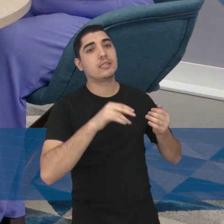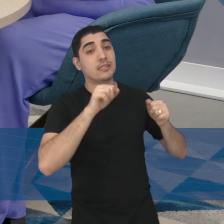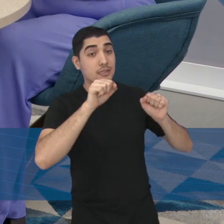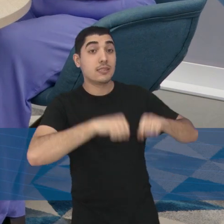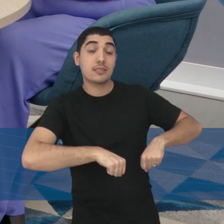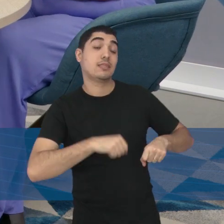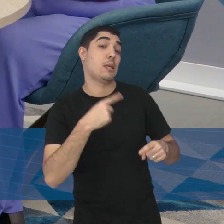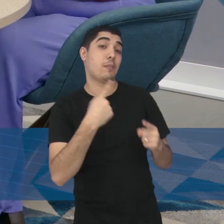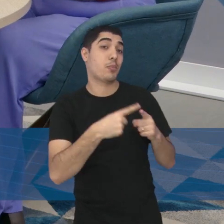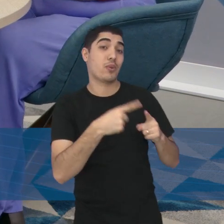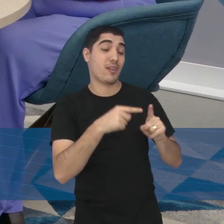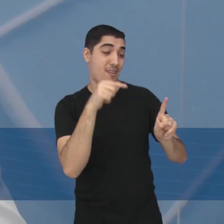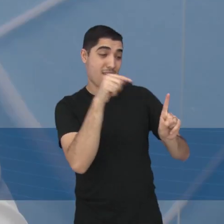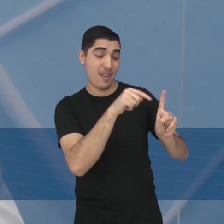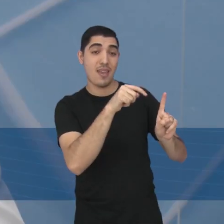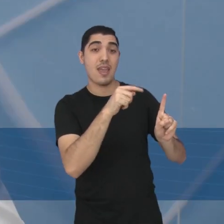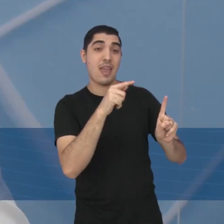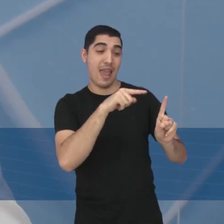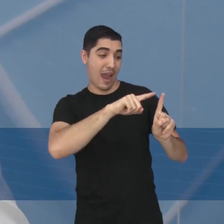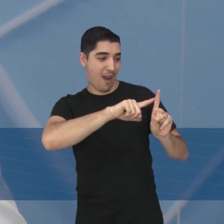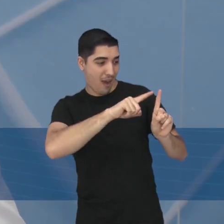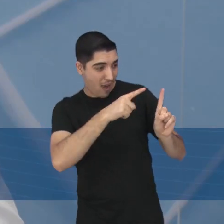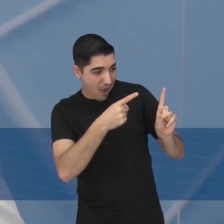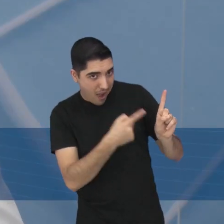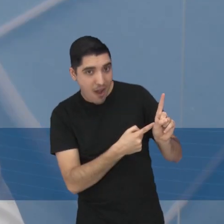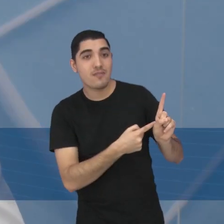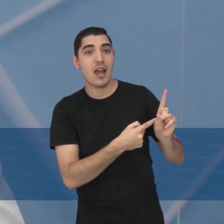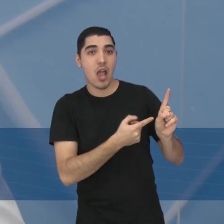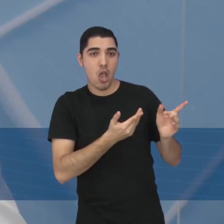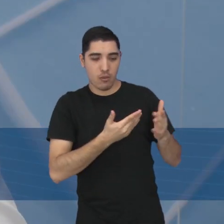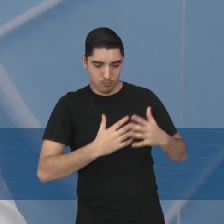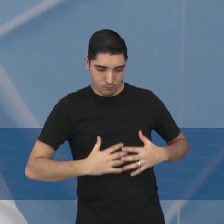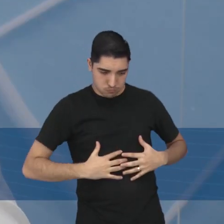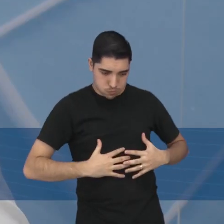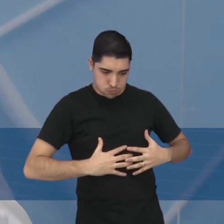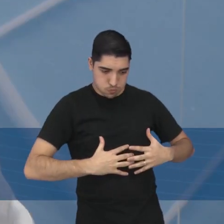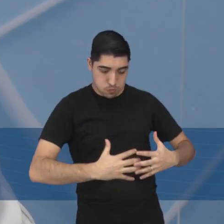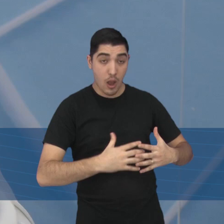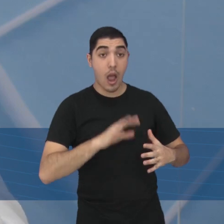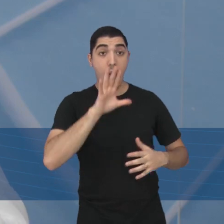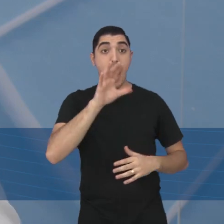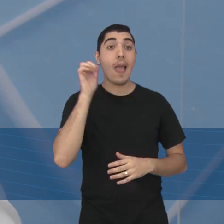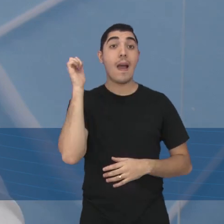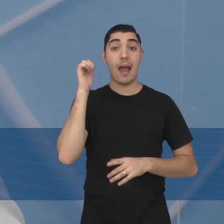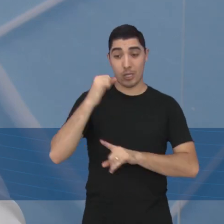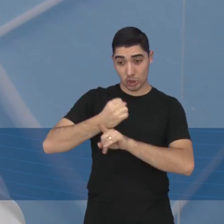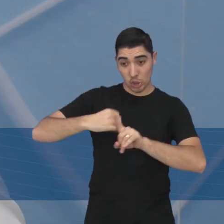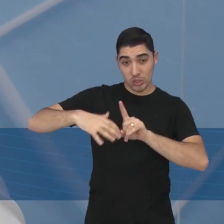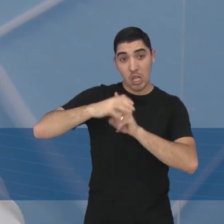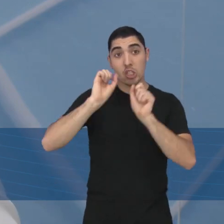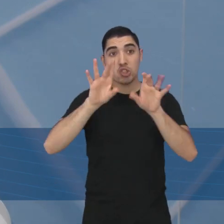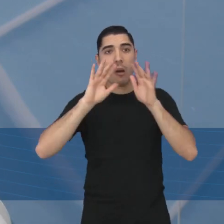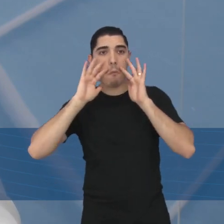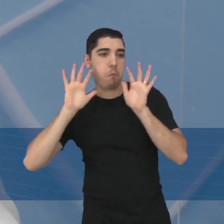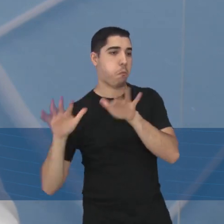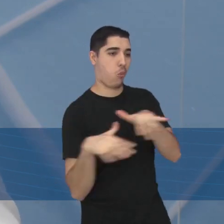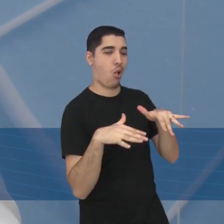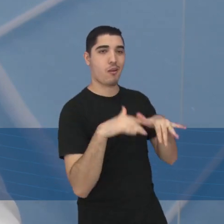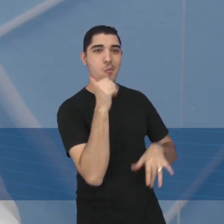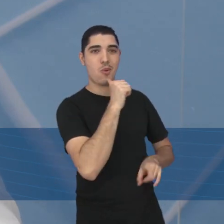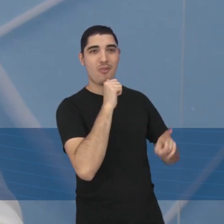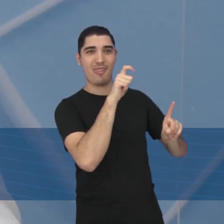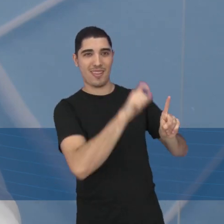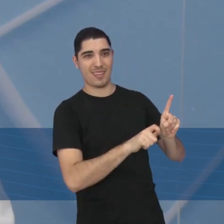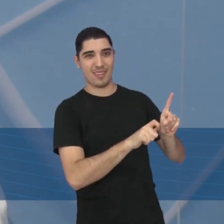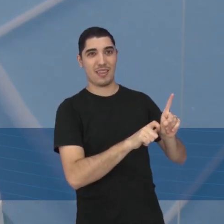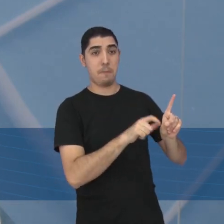vai gestar, né? Geralmente ela gesta, o bebê chega para ela e toda a sociedade olha para a mulher quando ela está gestando. Só que ela não gesta